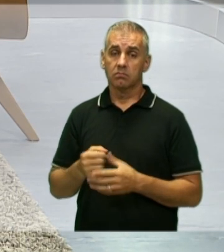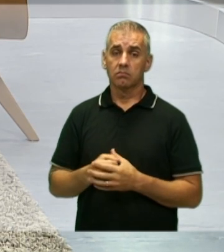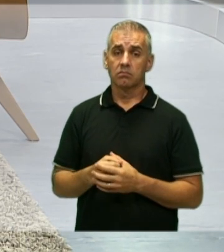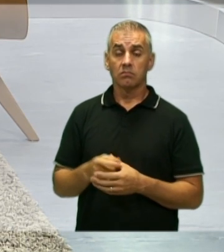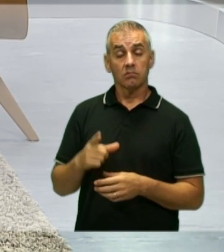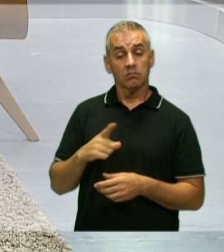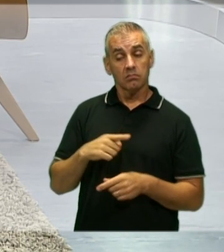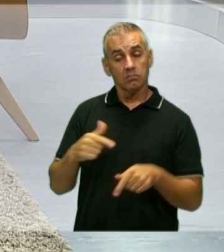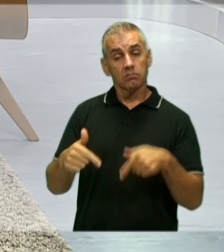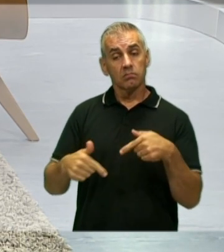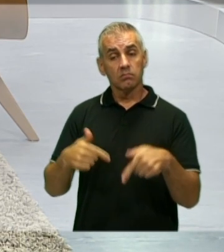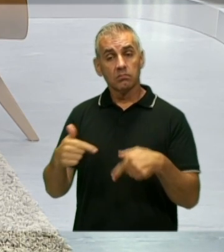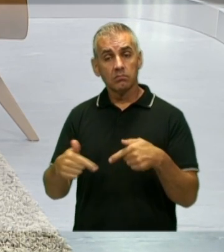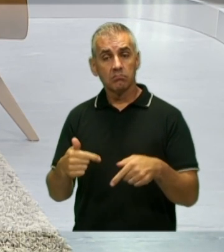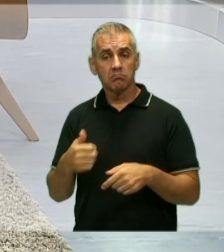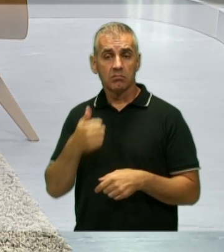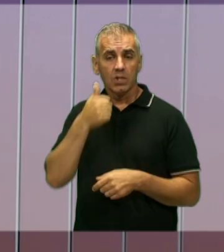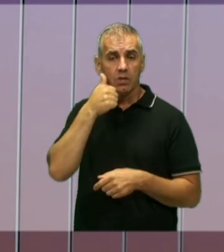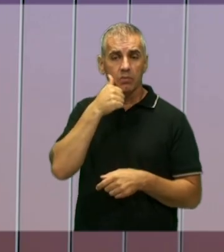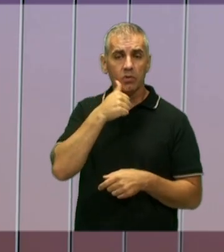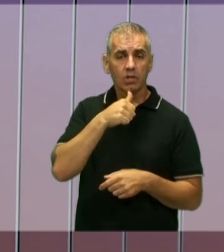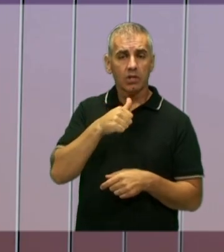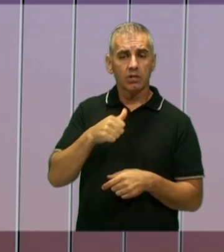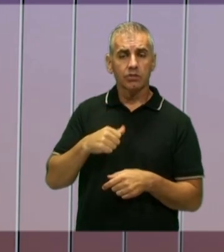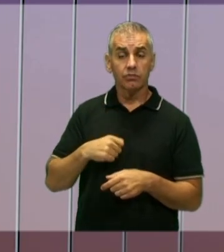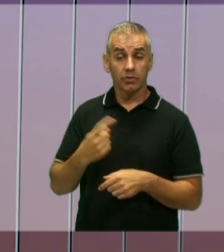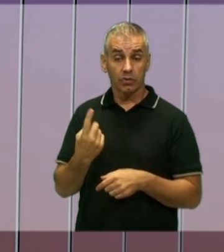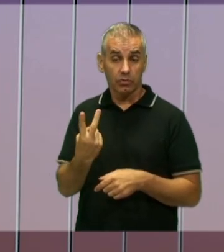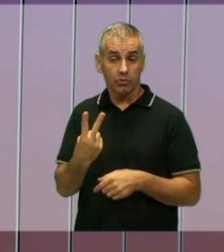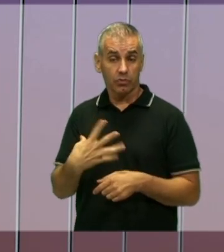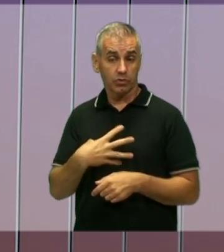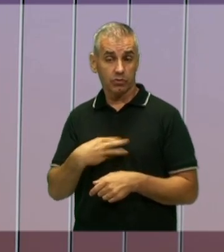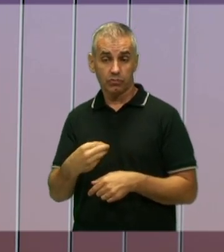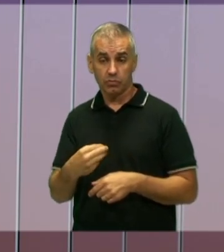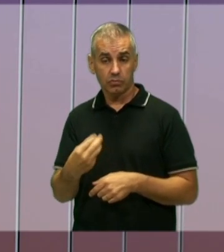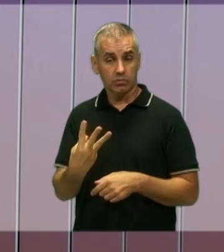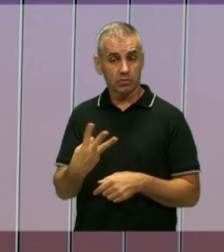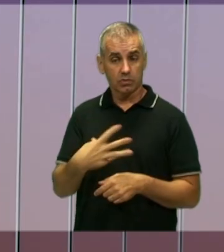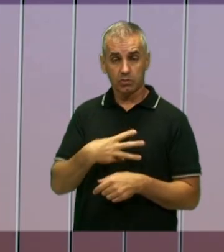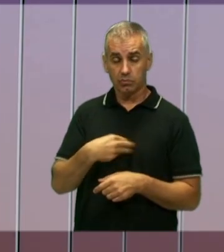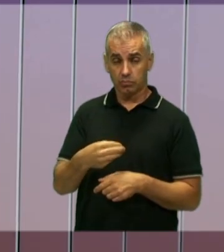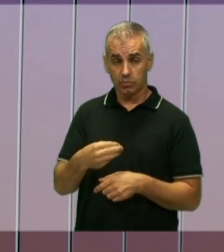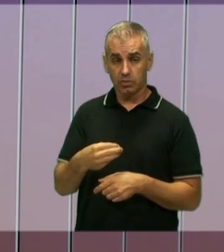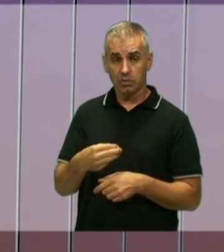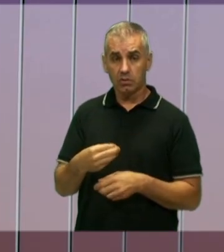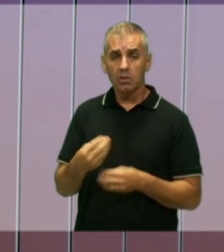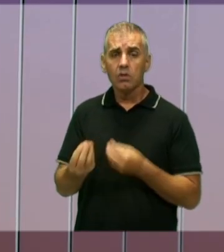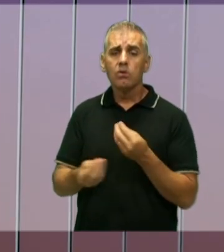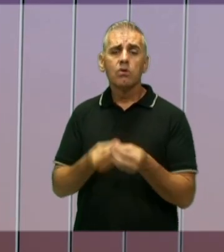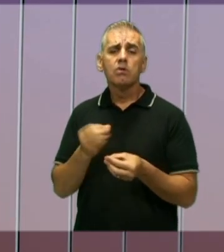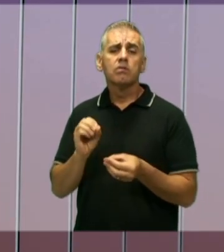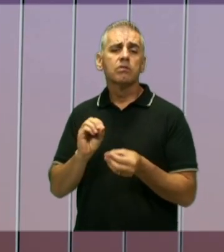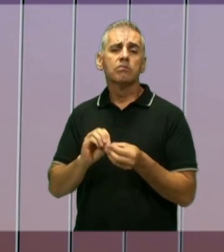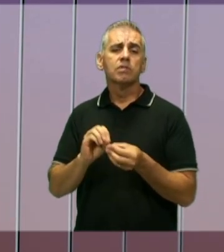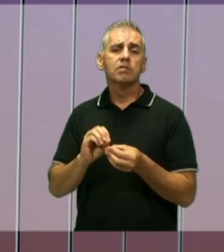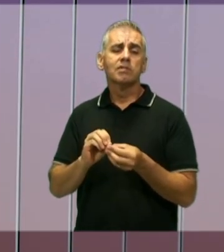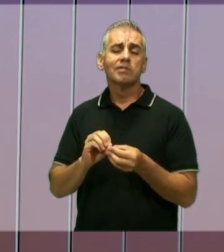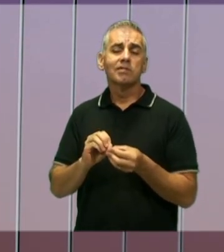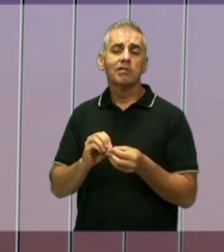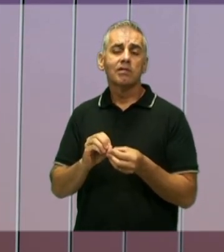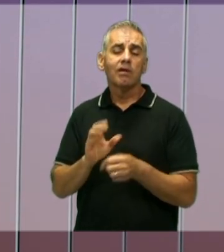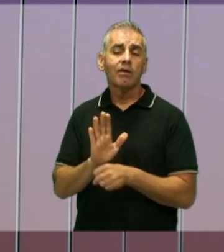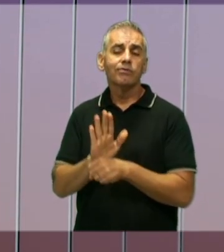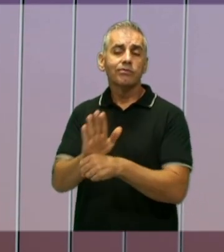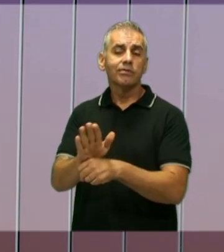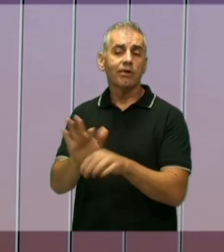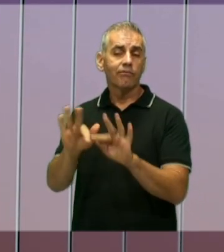esse trabalhador, né, for uma mulher e ela tiver, por exemplo, 2 filhos, 3 filhos, de que forma ela vai conseguir dar sustento para sua família? E eu